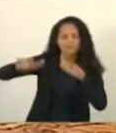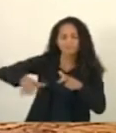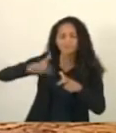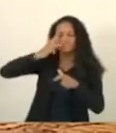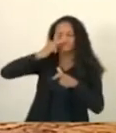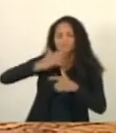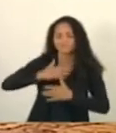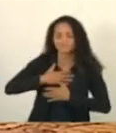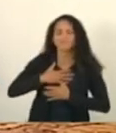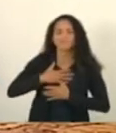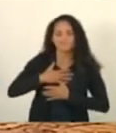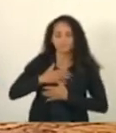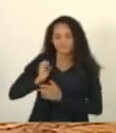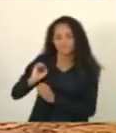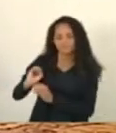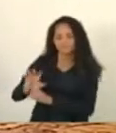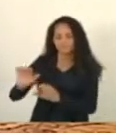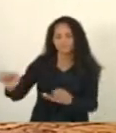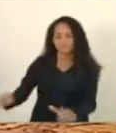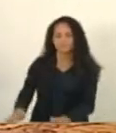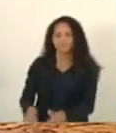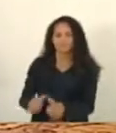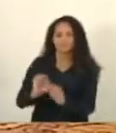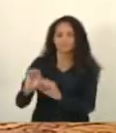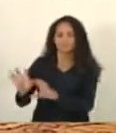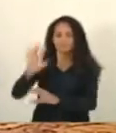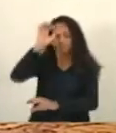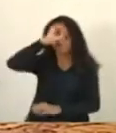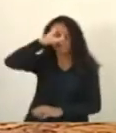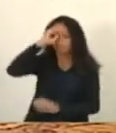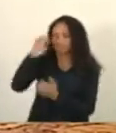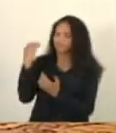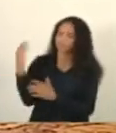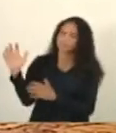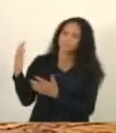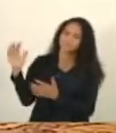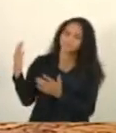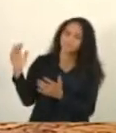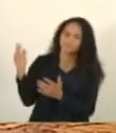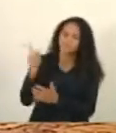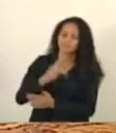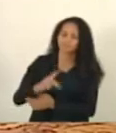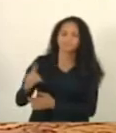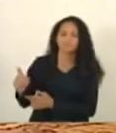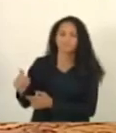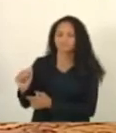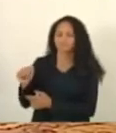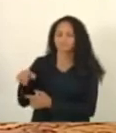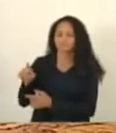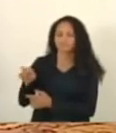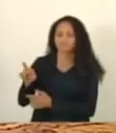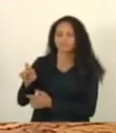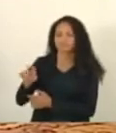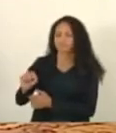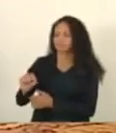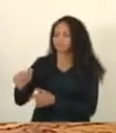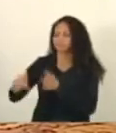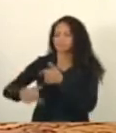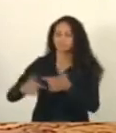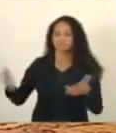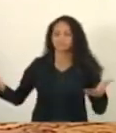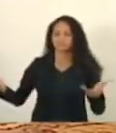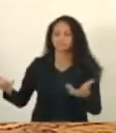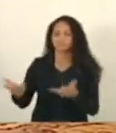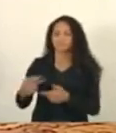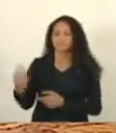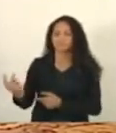possa alcançar quem mais precisa de ser alcançado. Parabéns, professora Andressa Antônio, pelo brilhante trabalho,